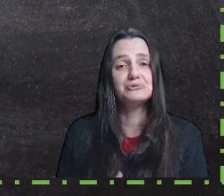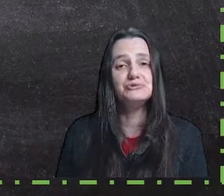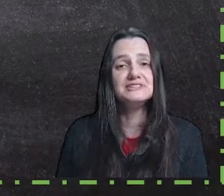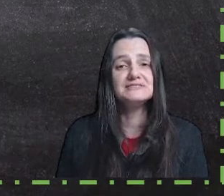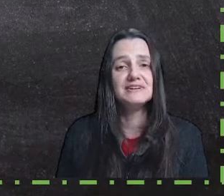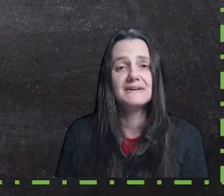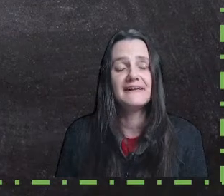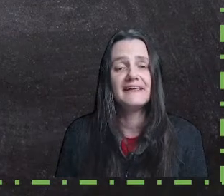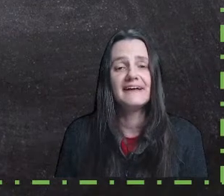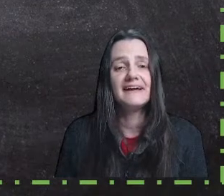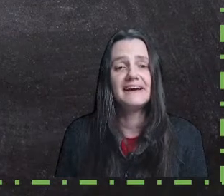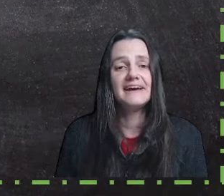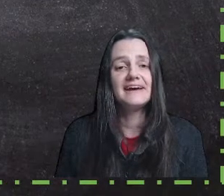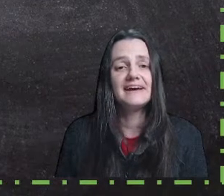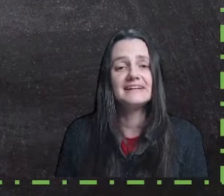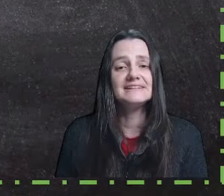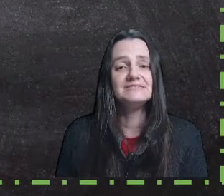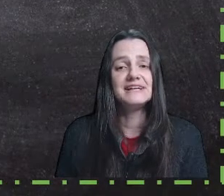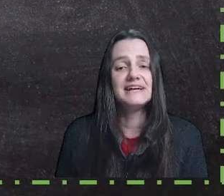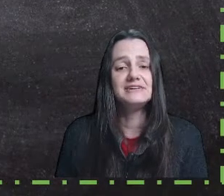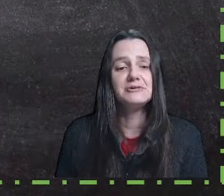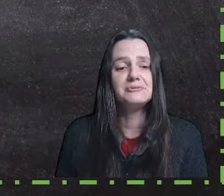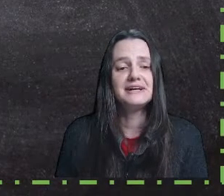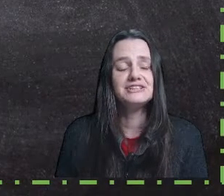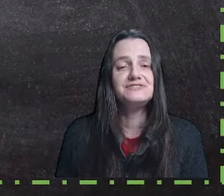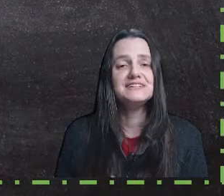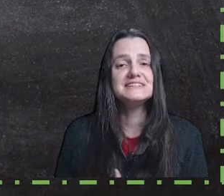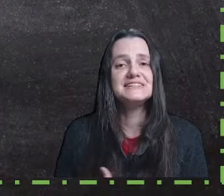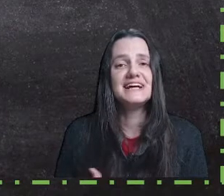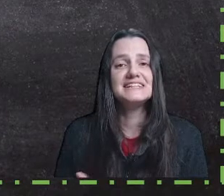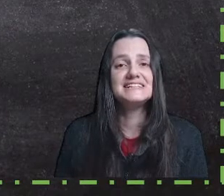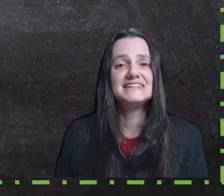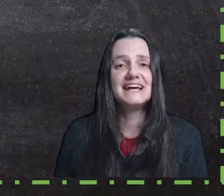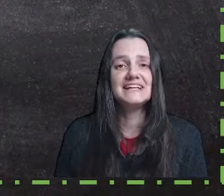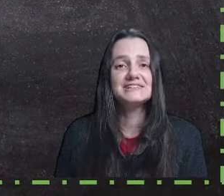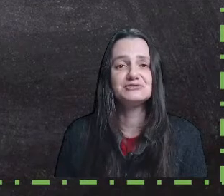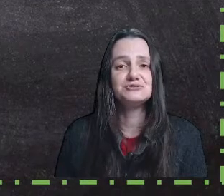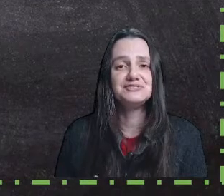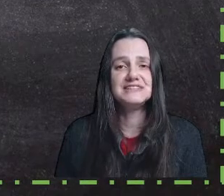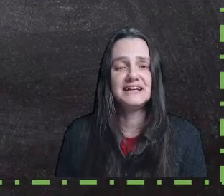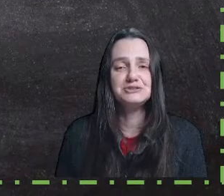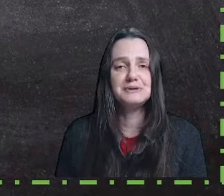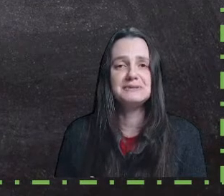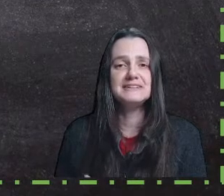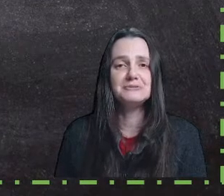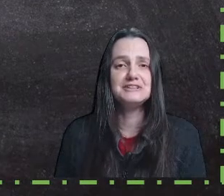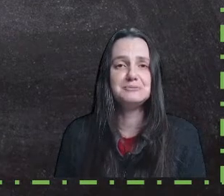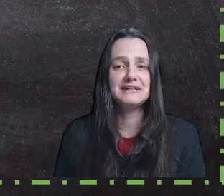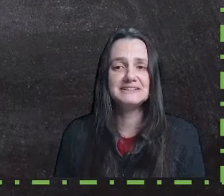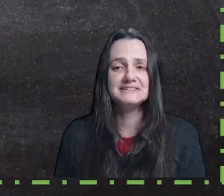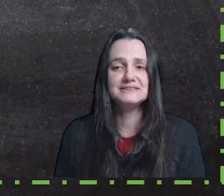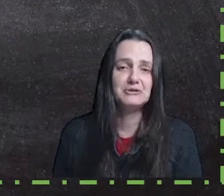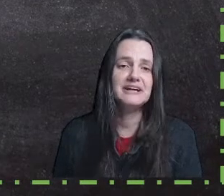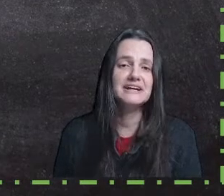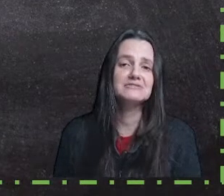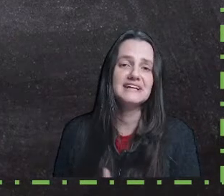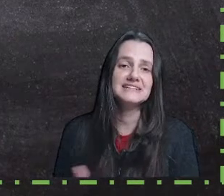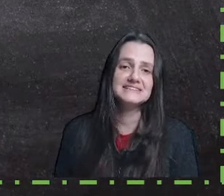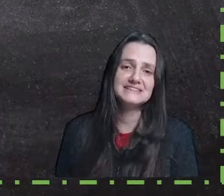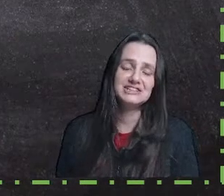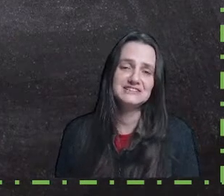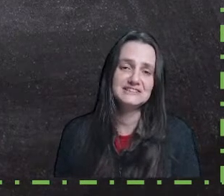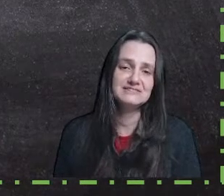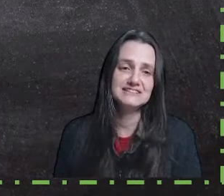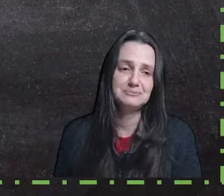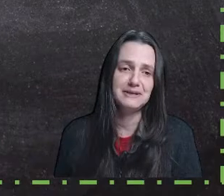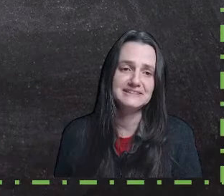elas se reproduzam, ela não tem uma diversidade genética o suficiente para manter uma espécie. E como é que